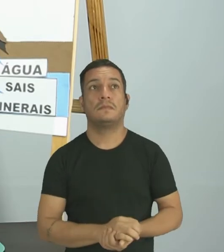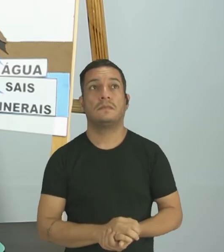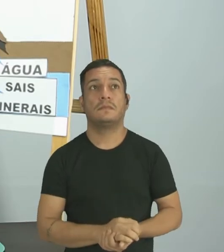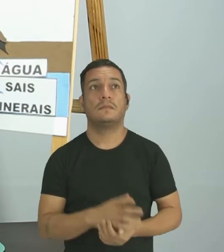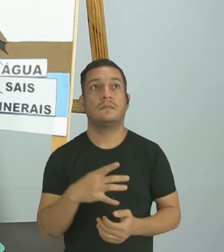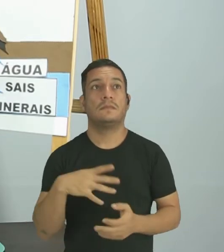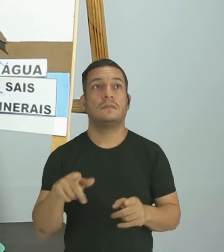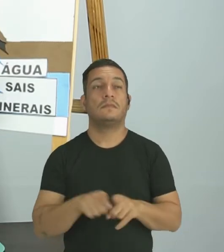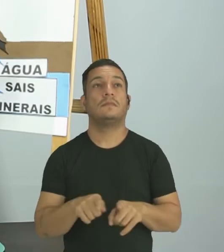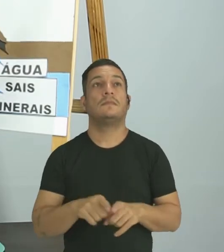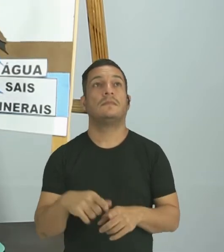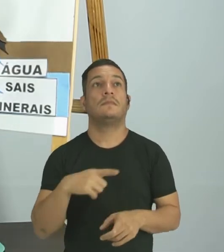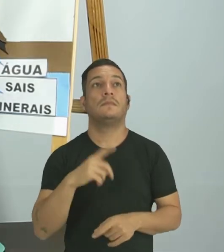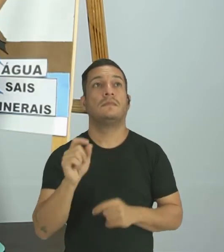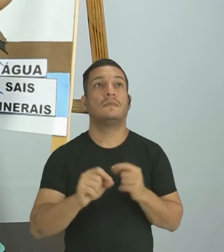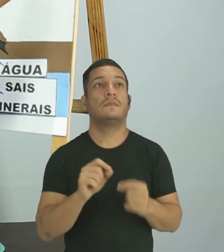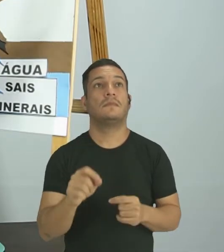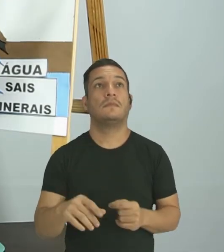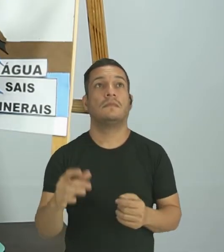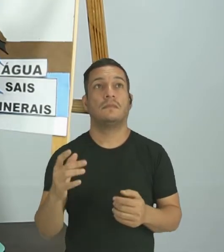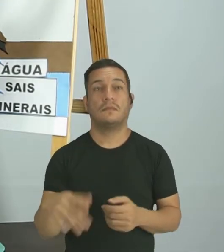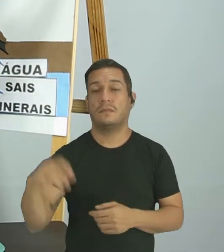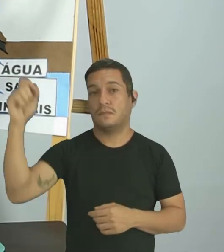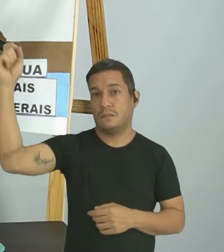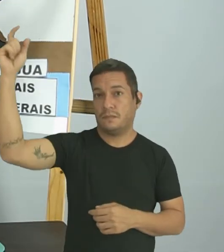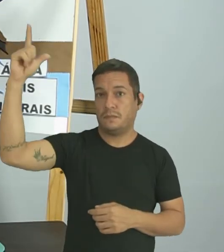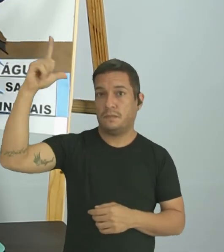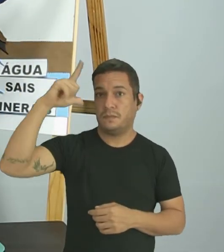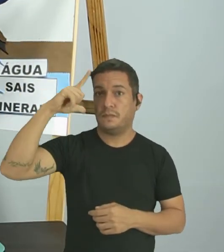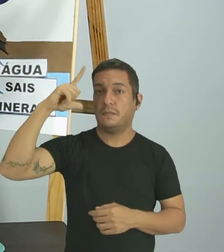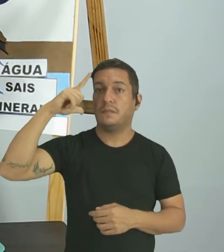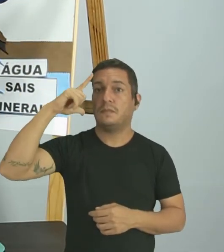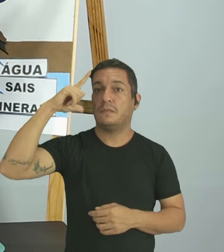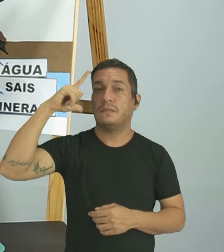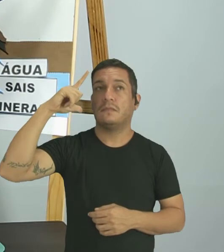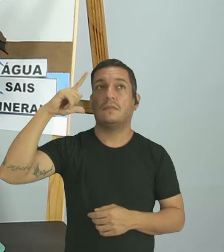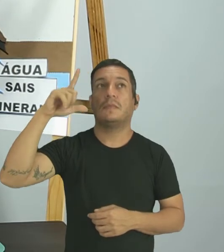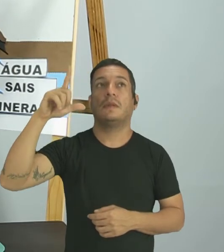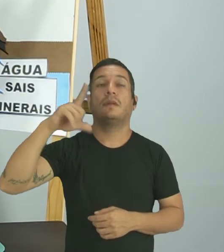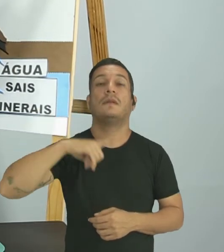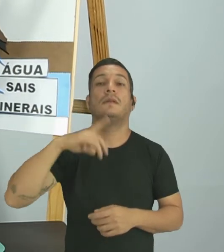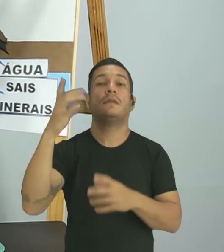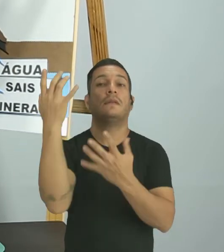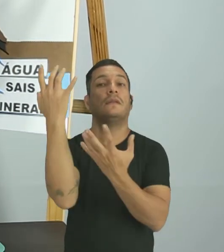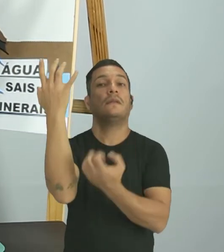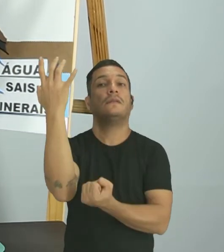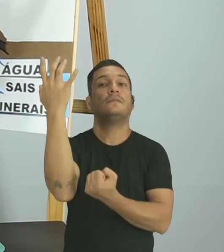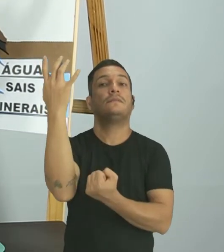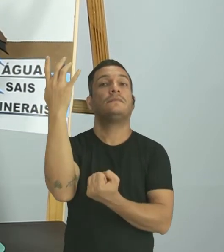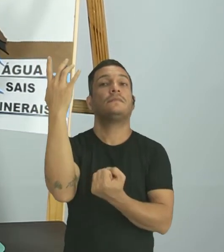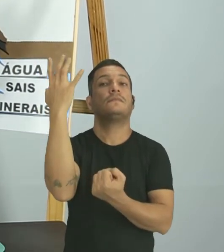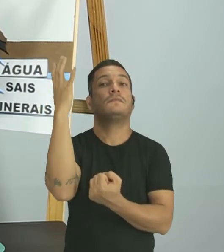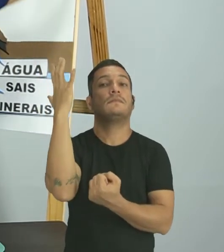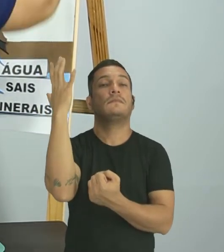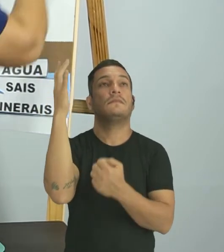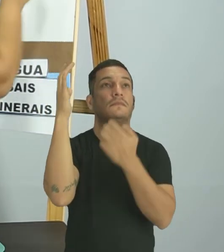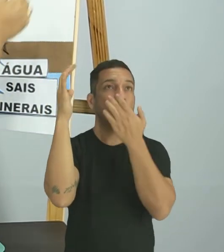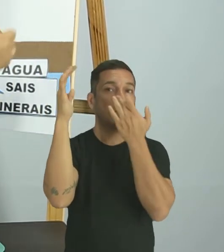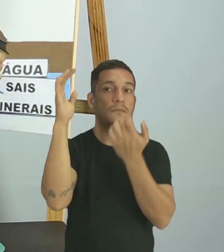ela recebeu o quê? Do sol, ela recebe